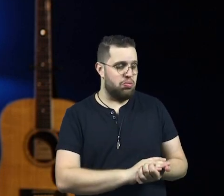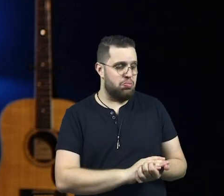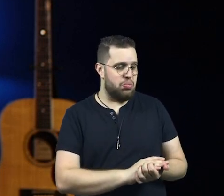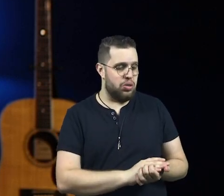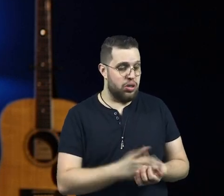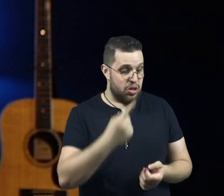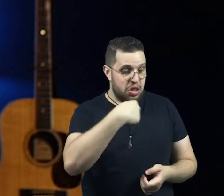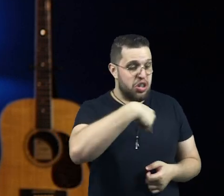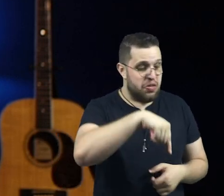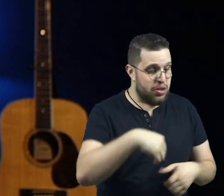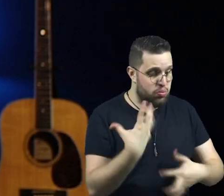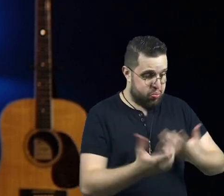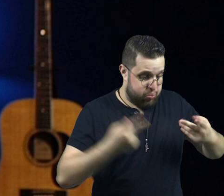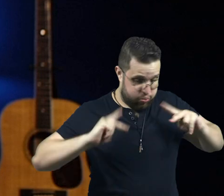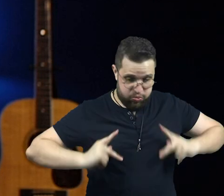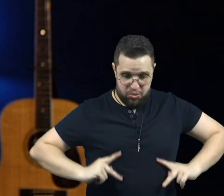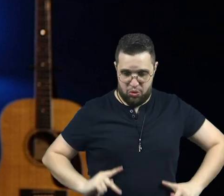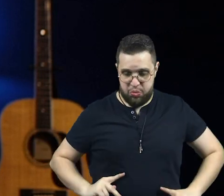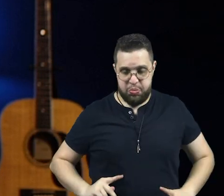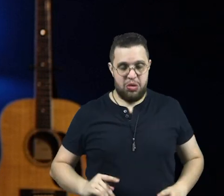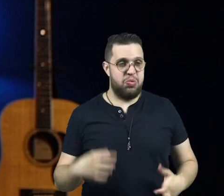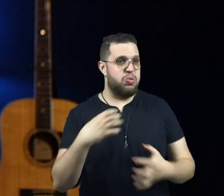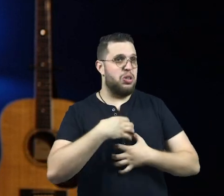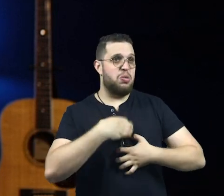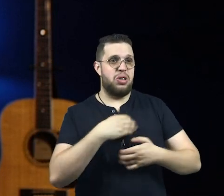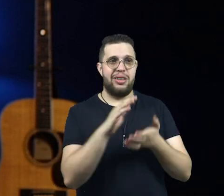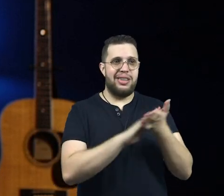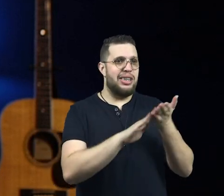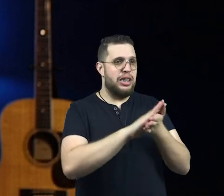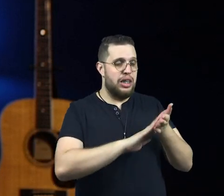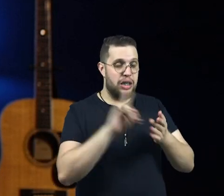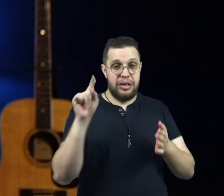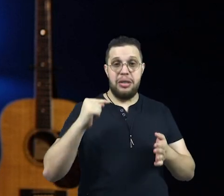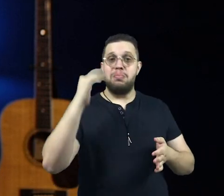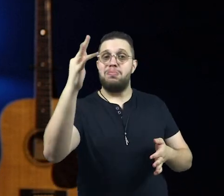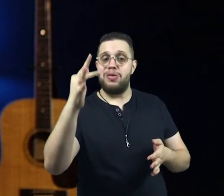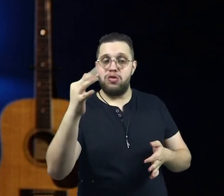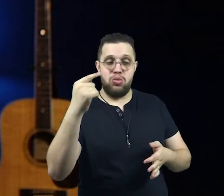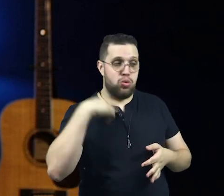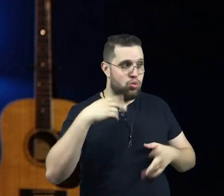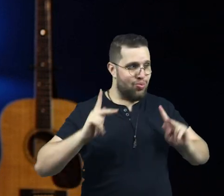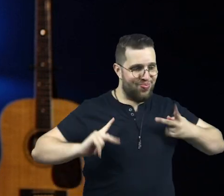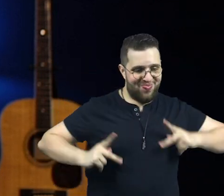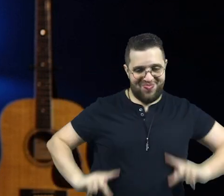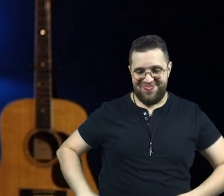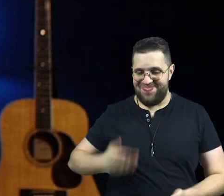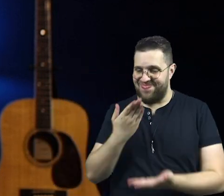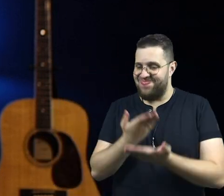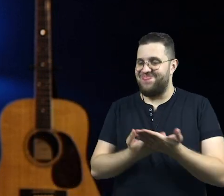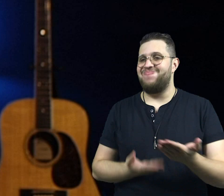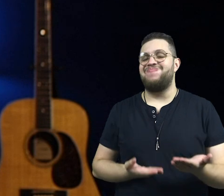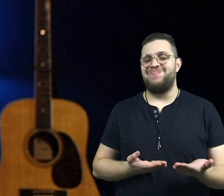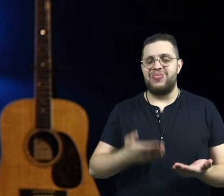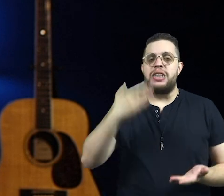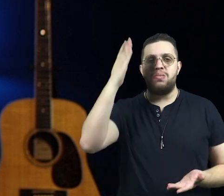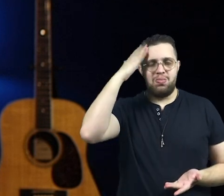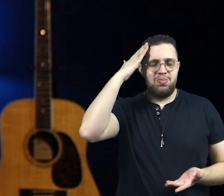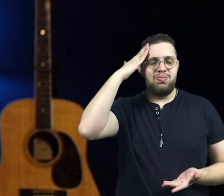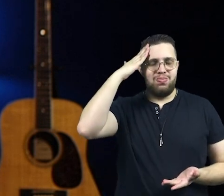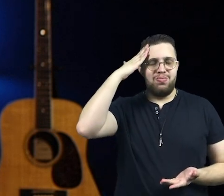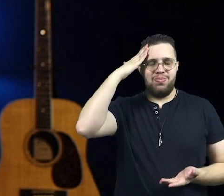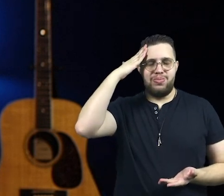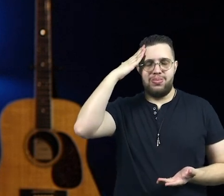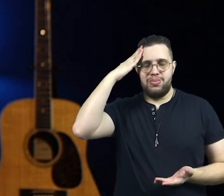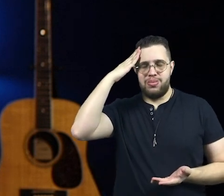com o corpo todo dentro do fogo. Você não sente dor, mas daqui a pouco, está totalmente queimado. Percebe? Isso